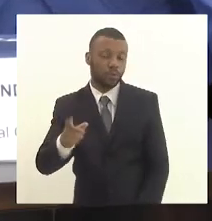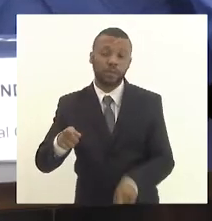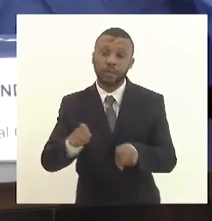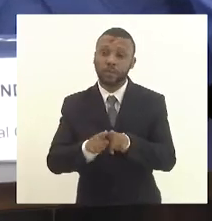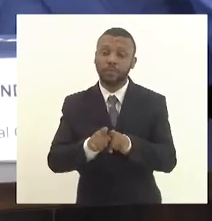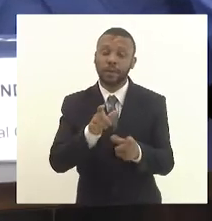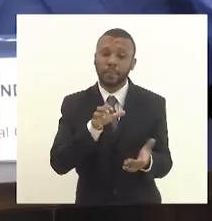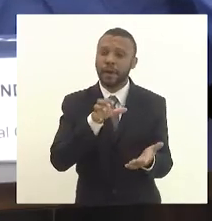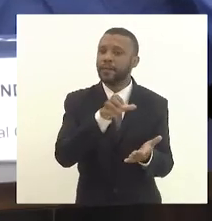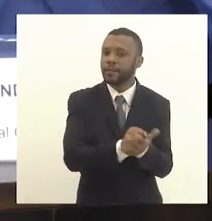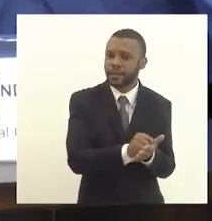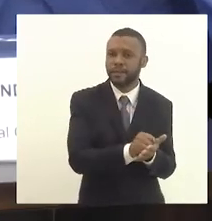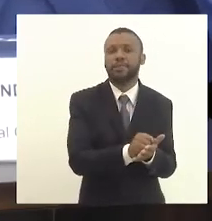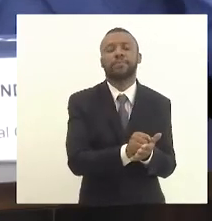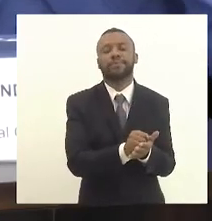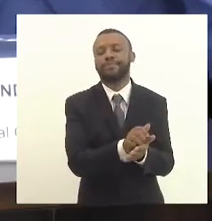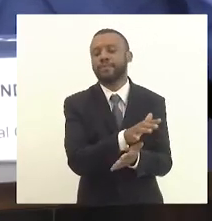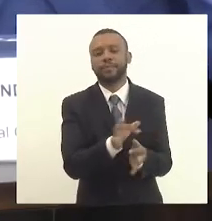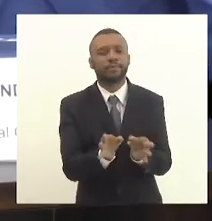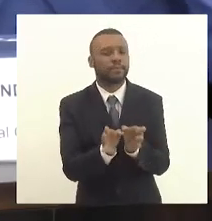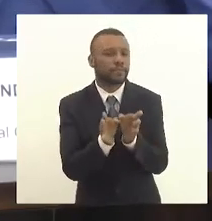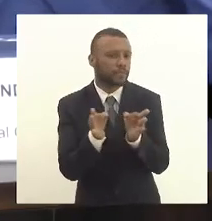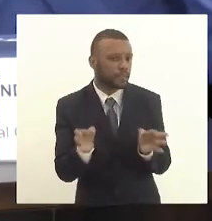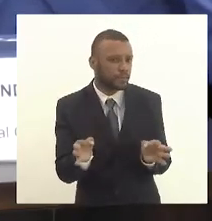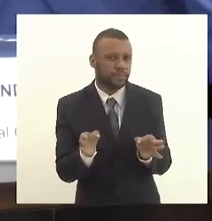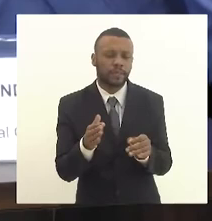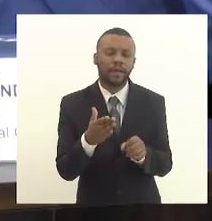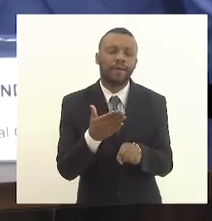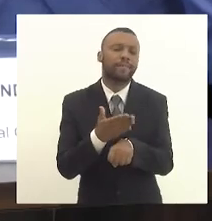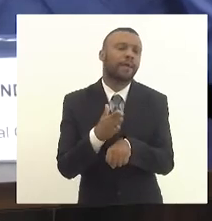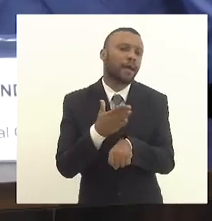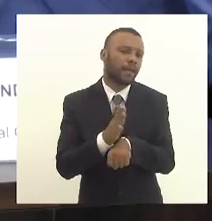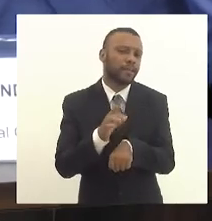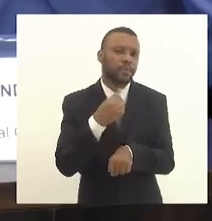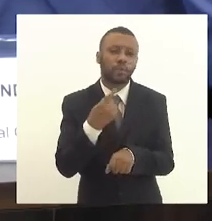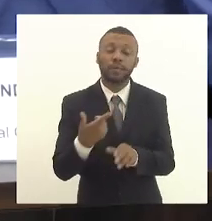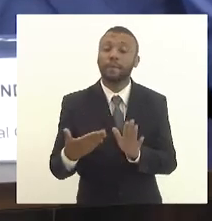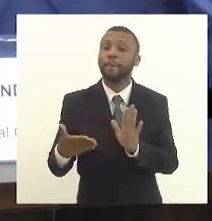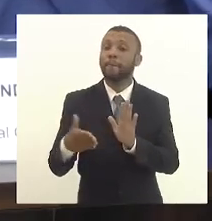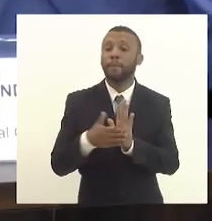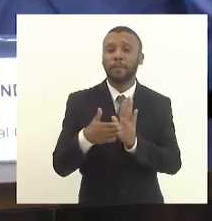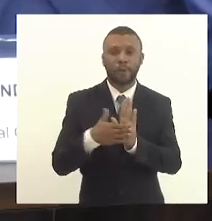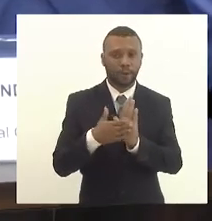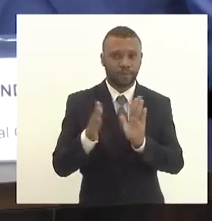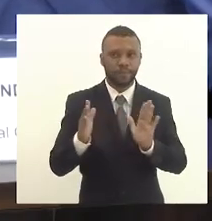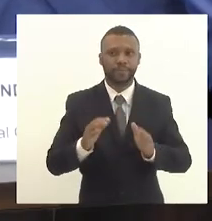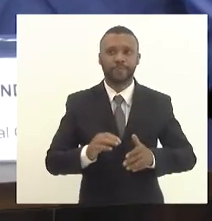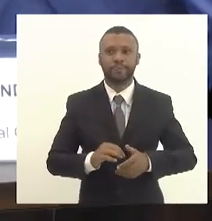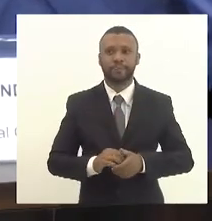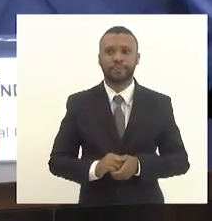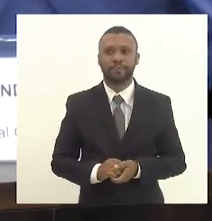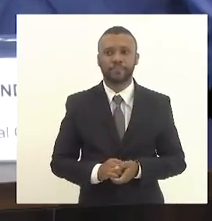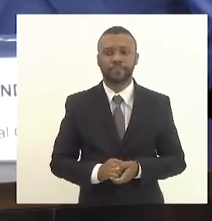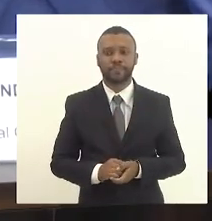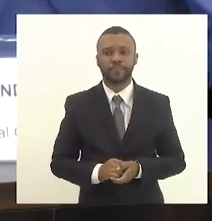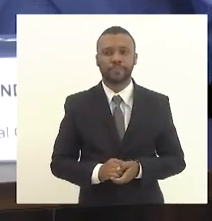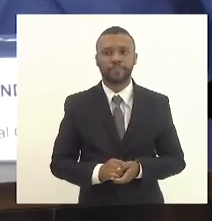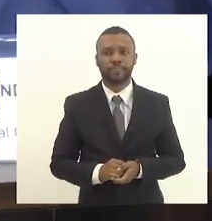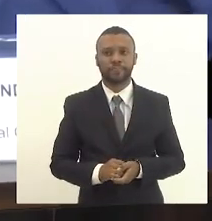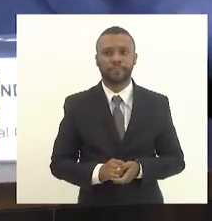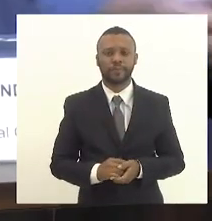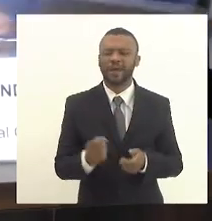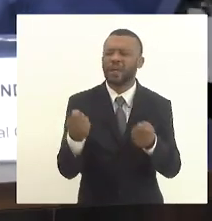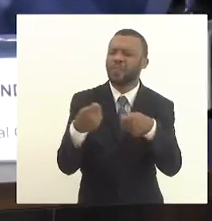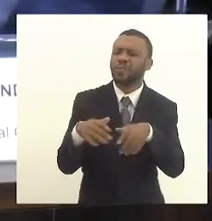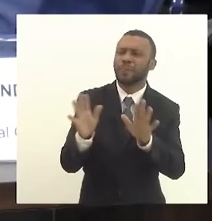né? Então, seria sinteticamente essa a nossa proposição. Não, já, eu já não